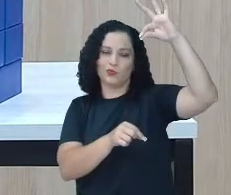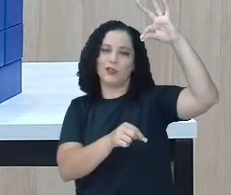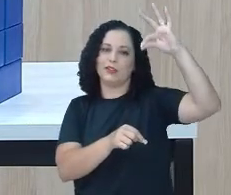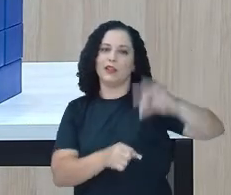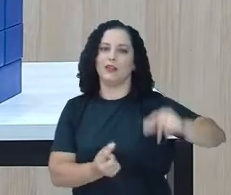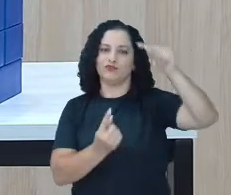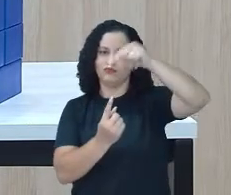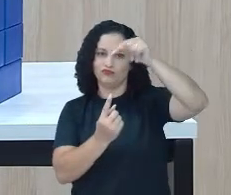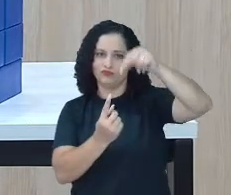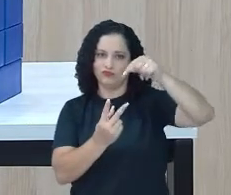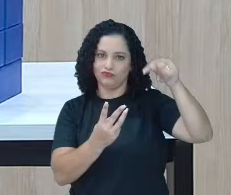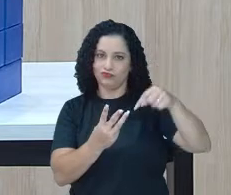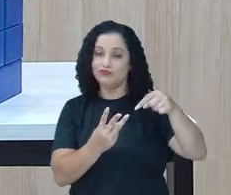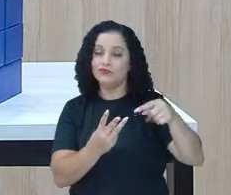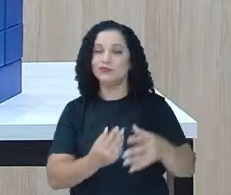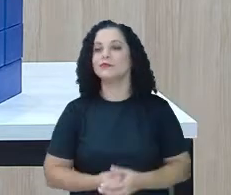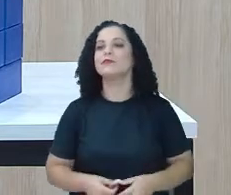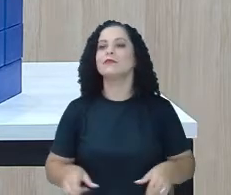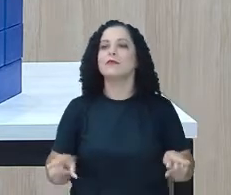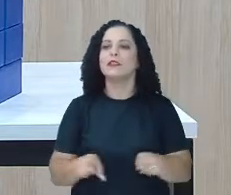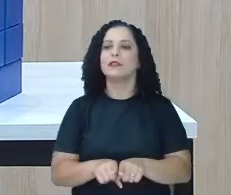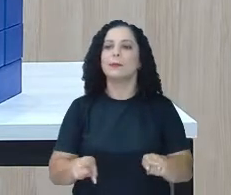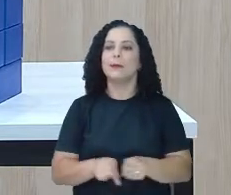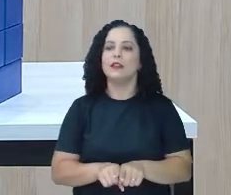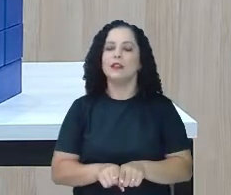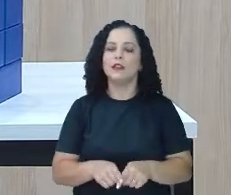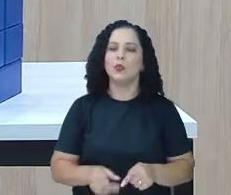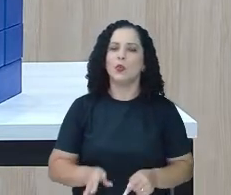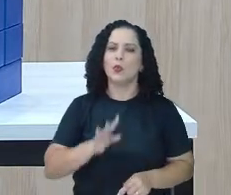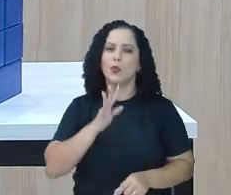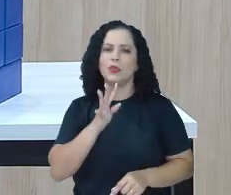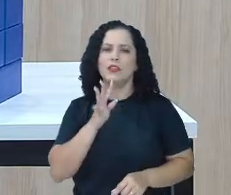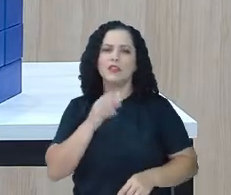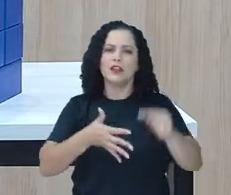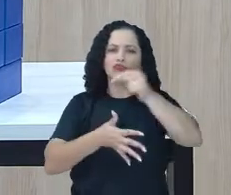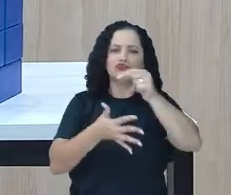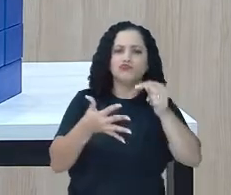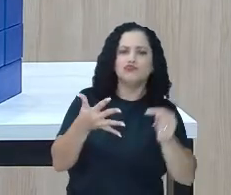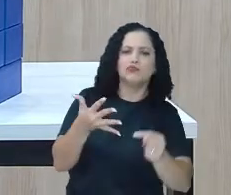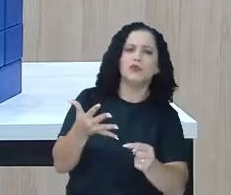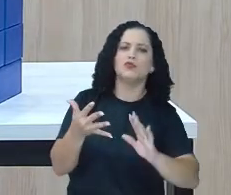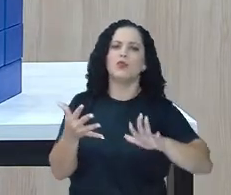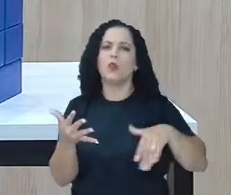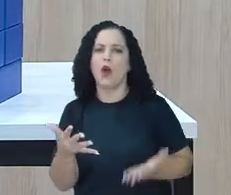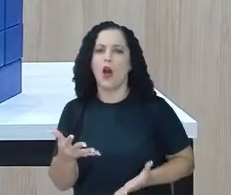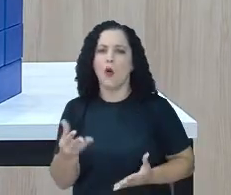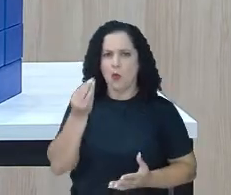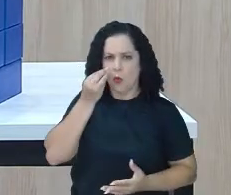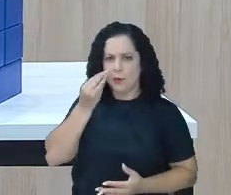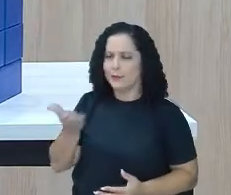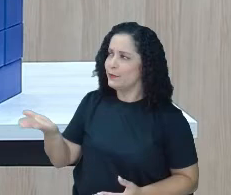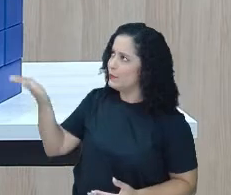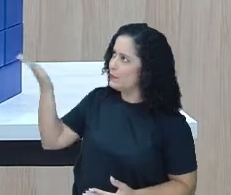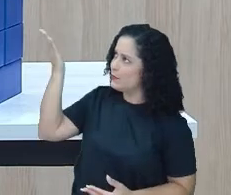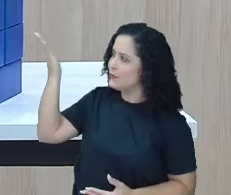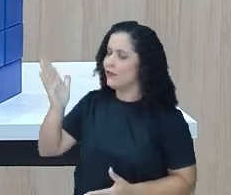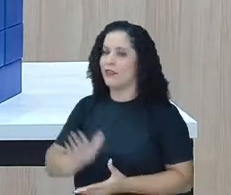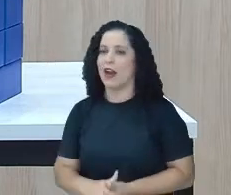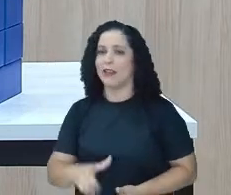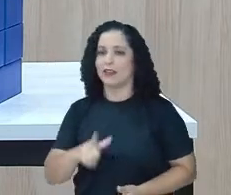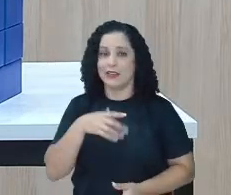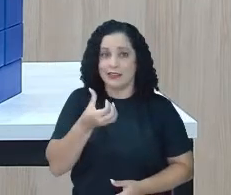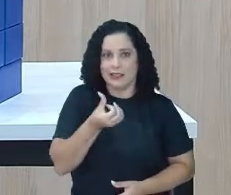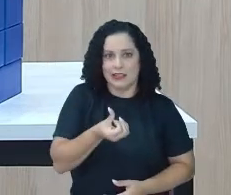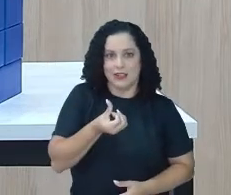E também a gente explorou um pouquinho os elementos. Que elementos a gente consegue observar no bloco retangular? A gente vai ter